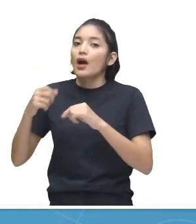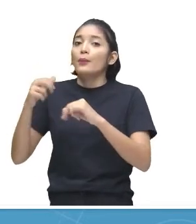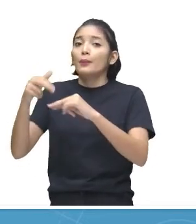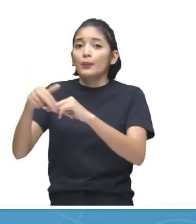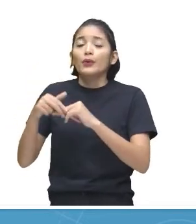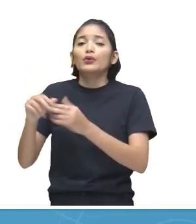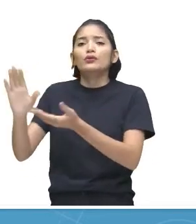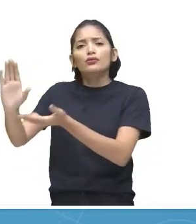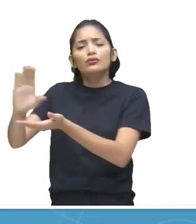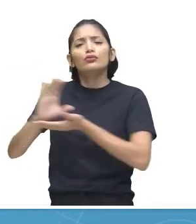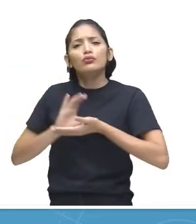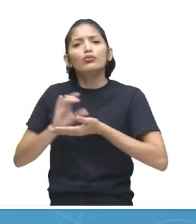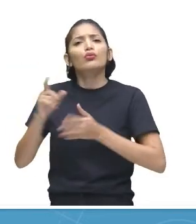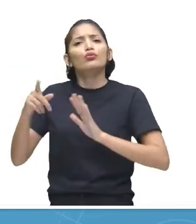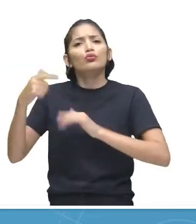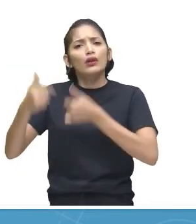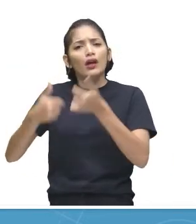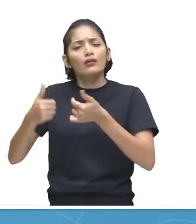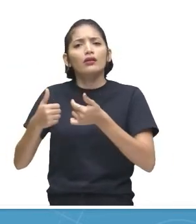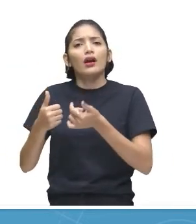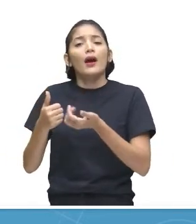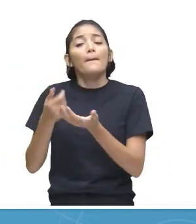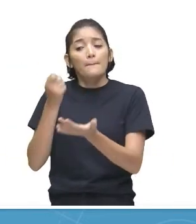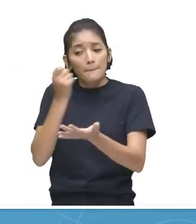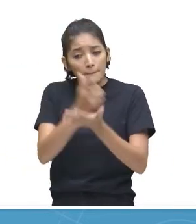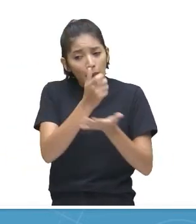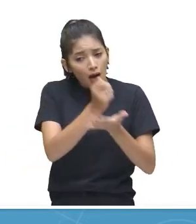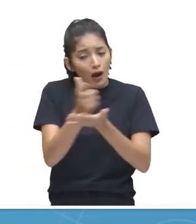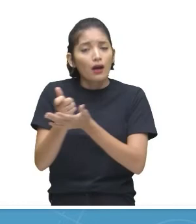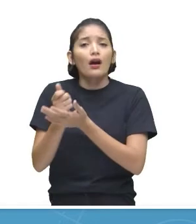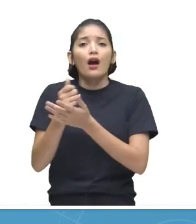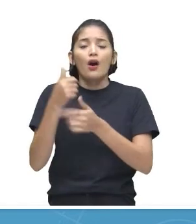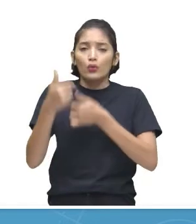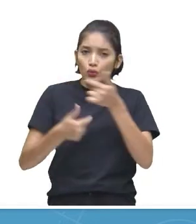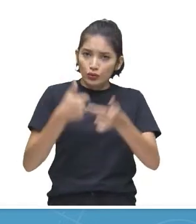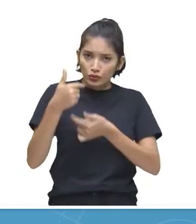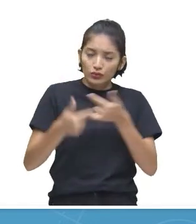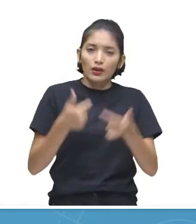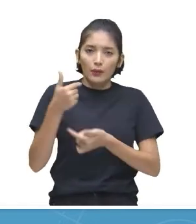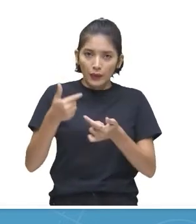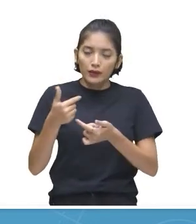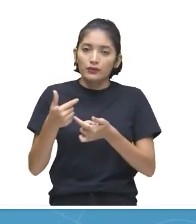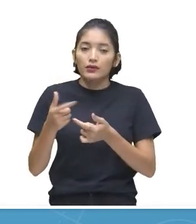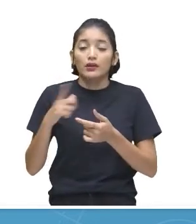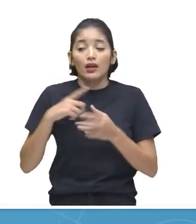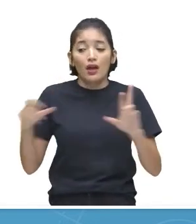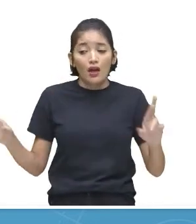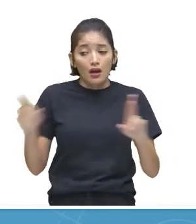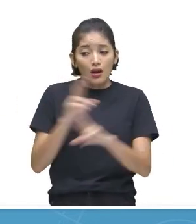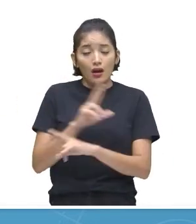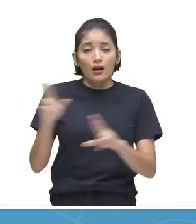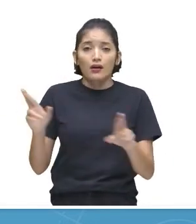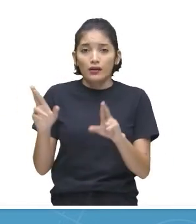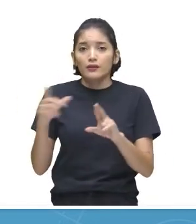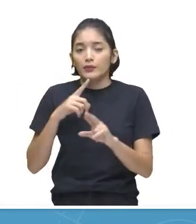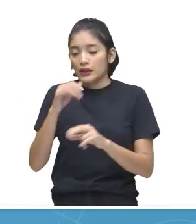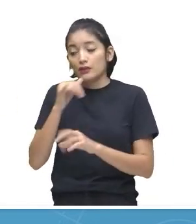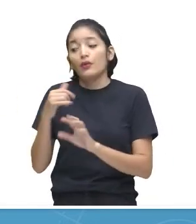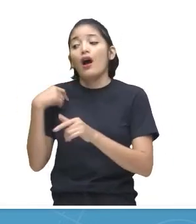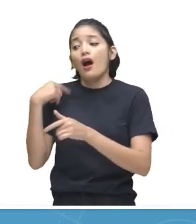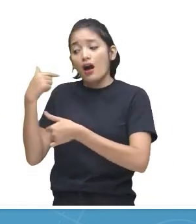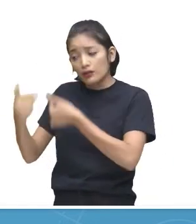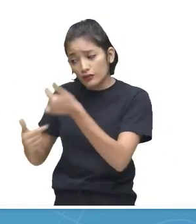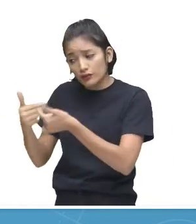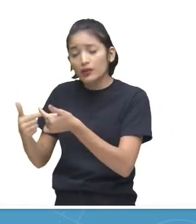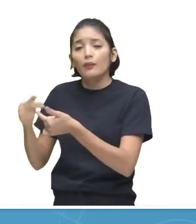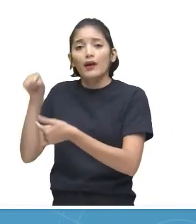no trabalho assalariado, ou seja, pagar os funcionários que vendiam, ou seja, essa relação, venda de força de trabalho